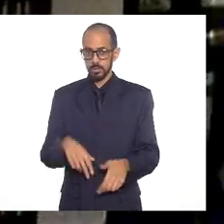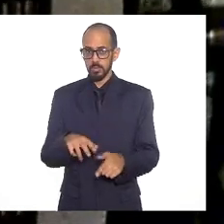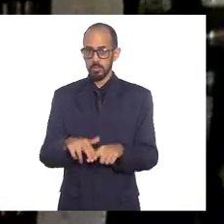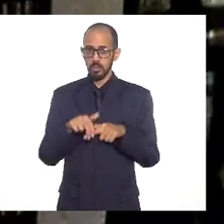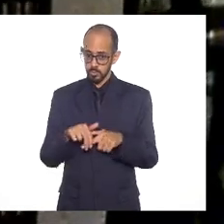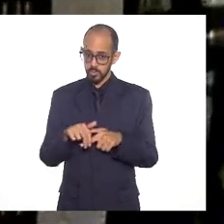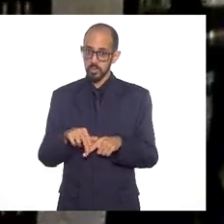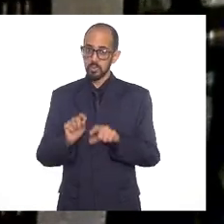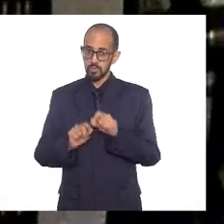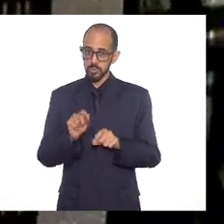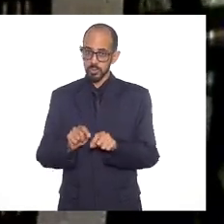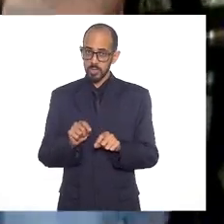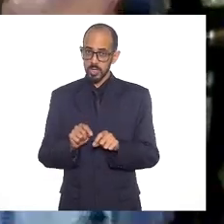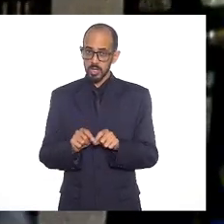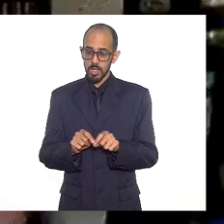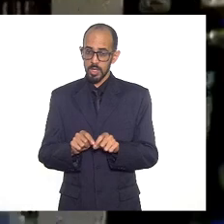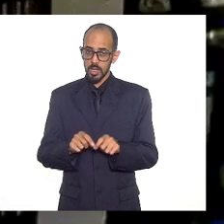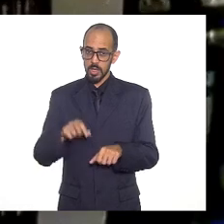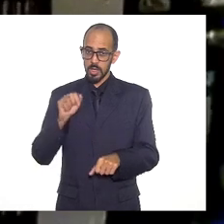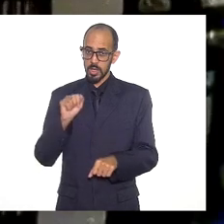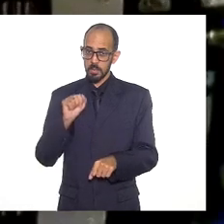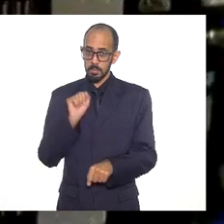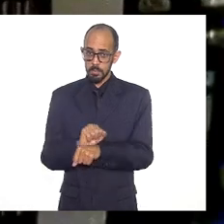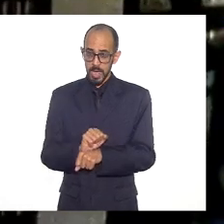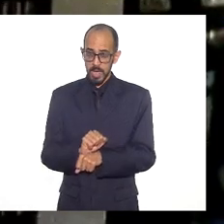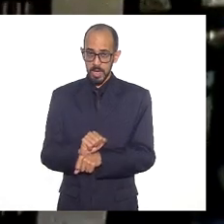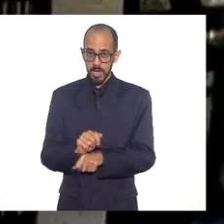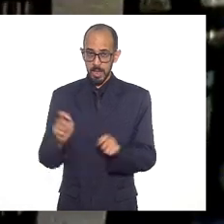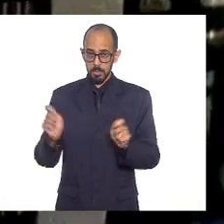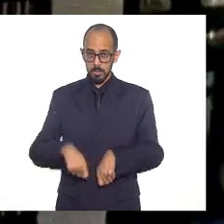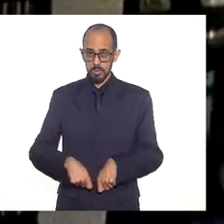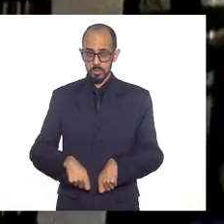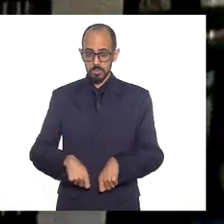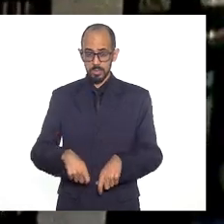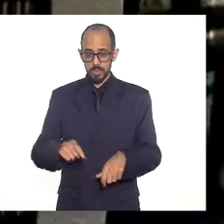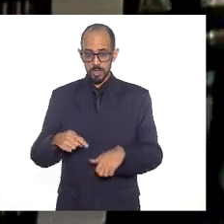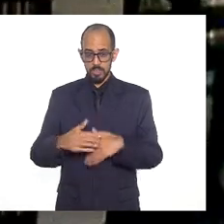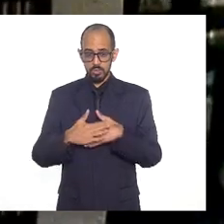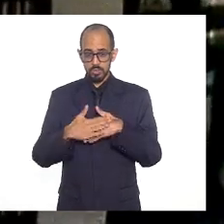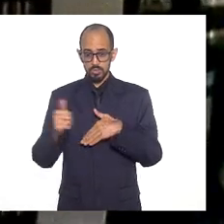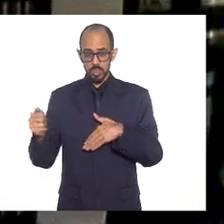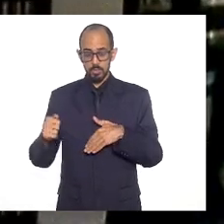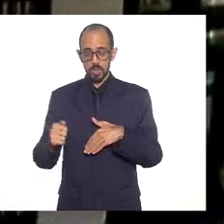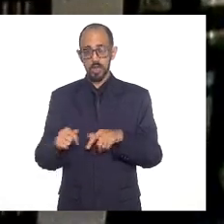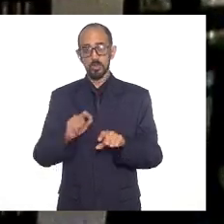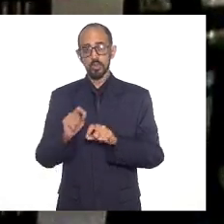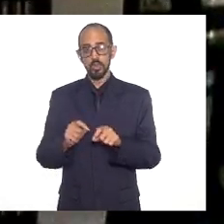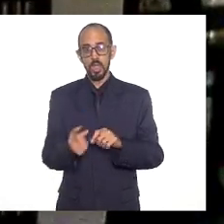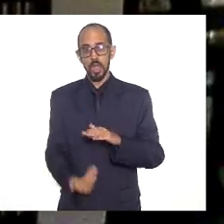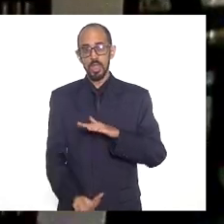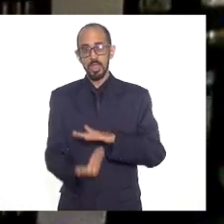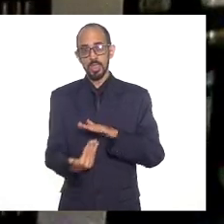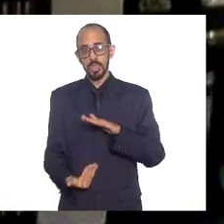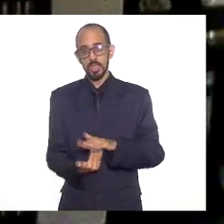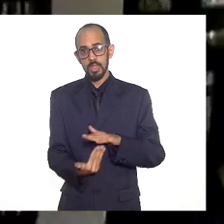exatamente para impedir a possibilidade do chamado teto dos